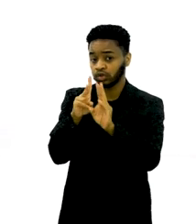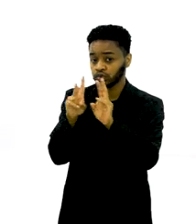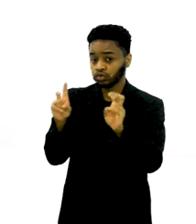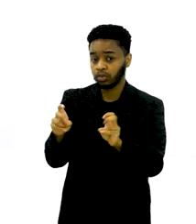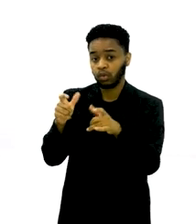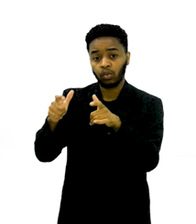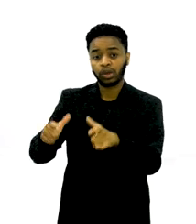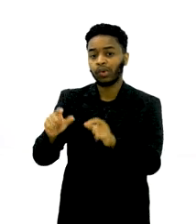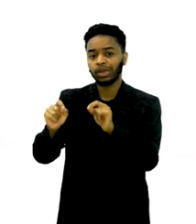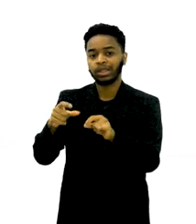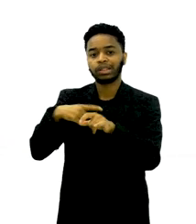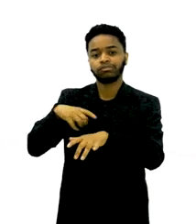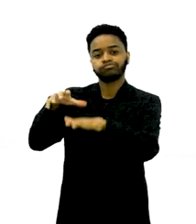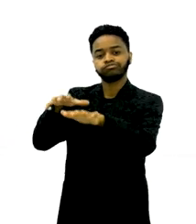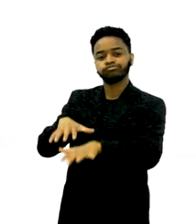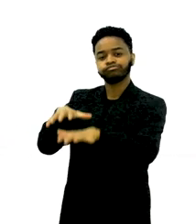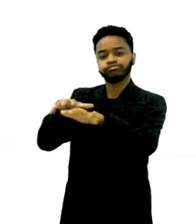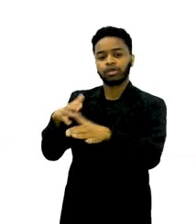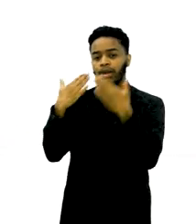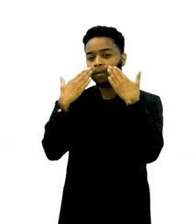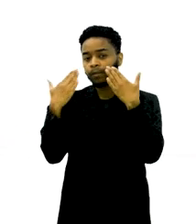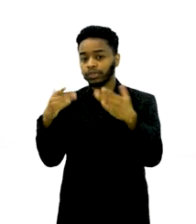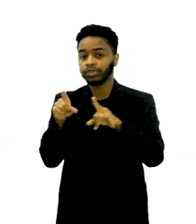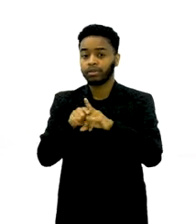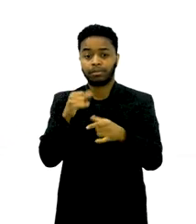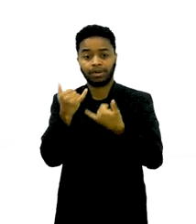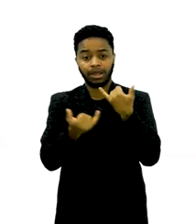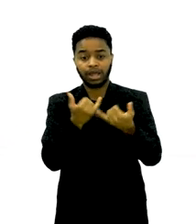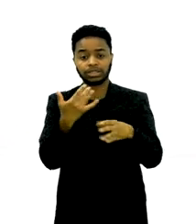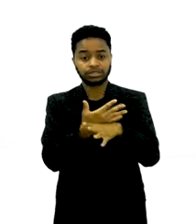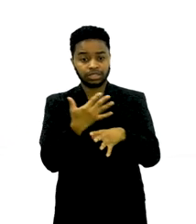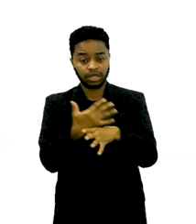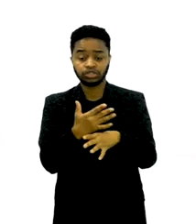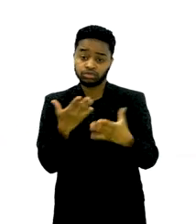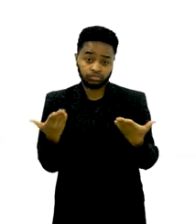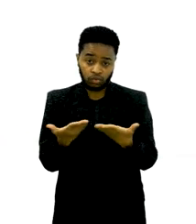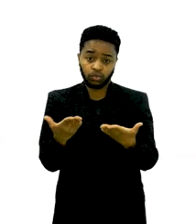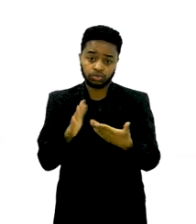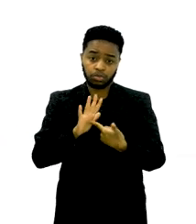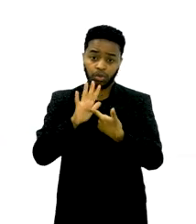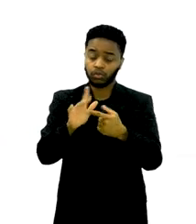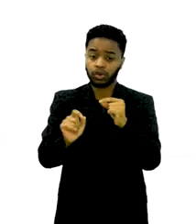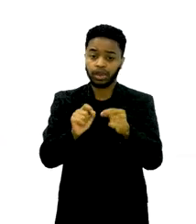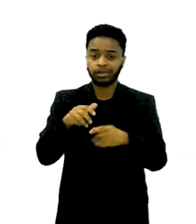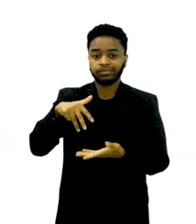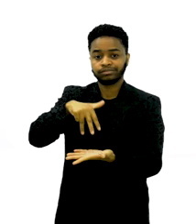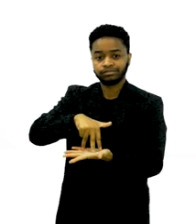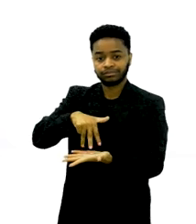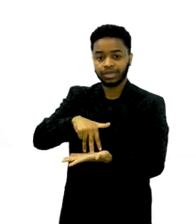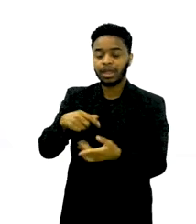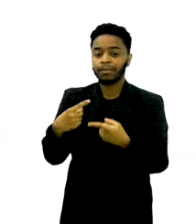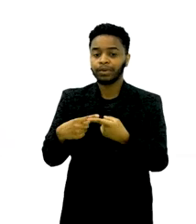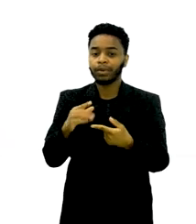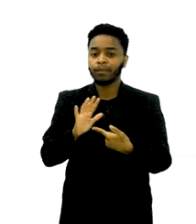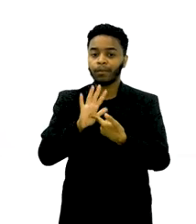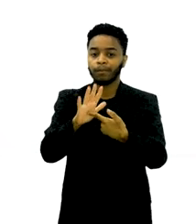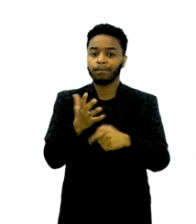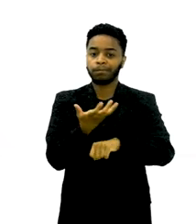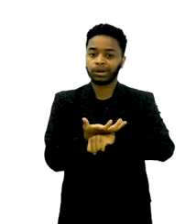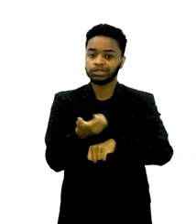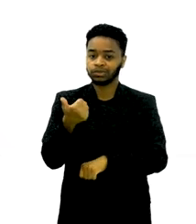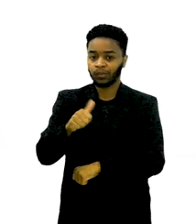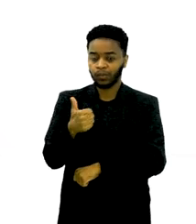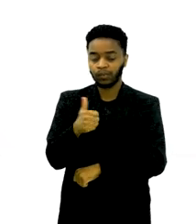lugar que eles vão desfilar e desse se brincar na cidade estamos falando de onde hoje é o sambódromo né estamos falando da praça